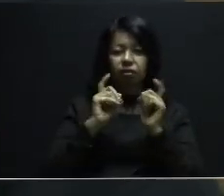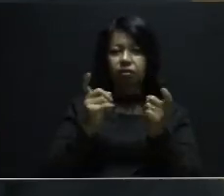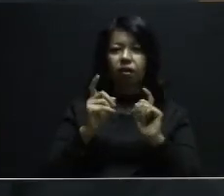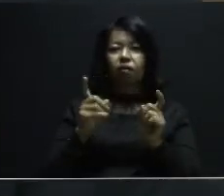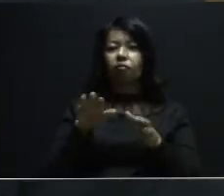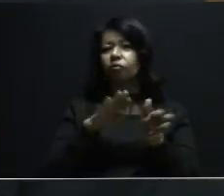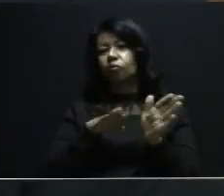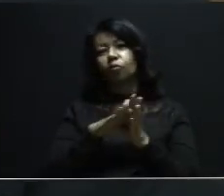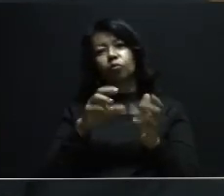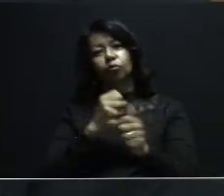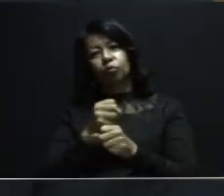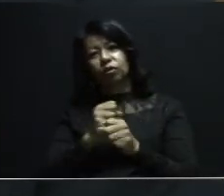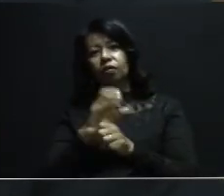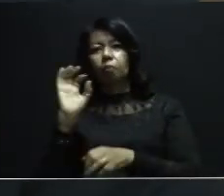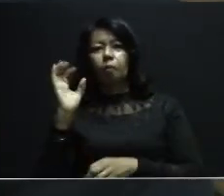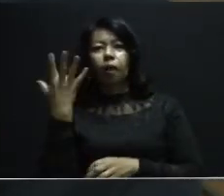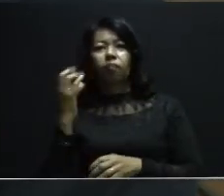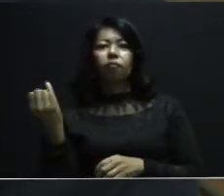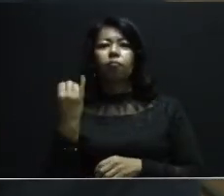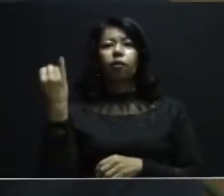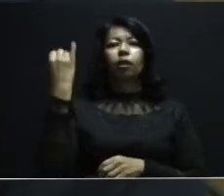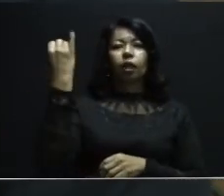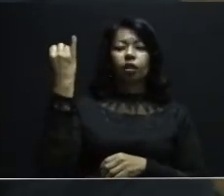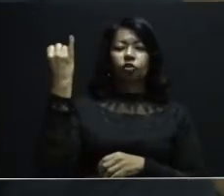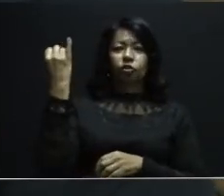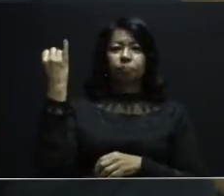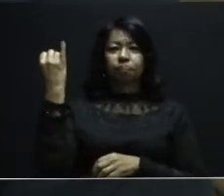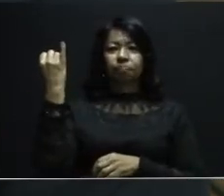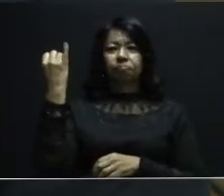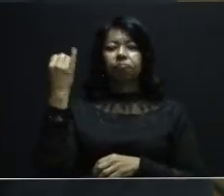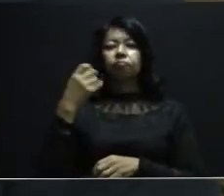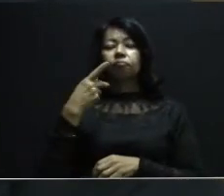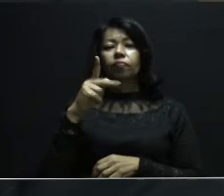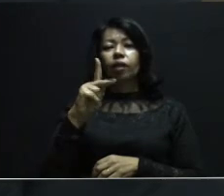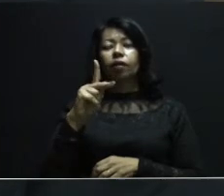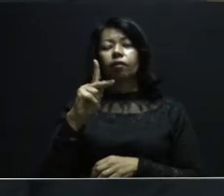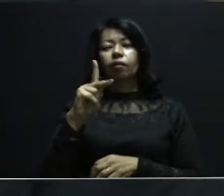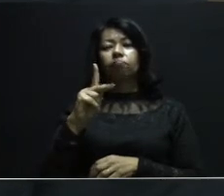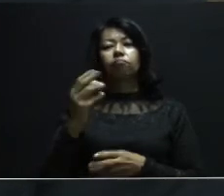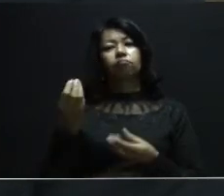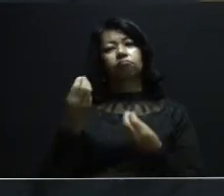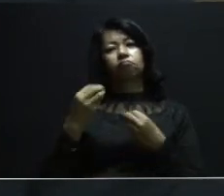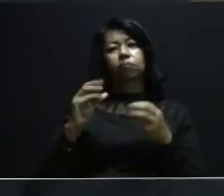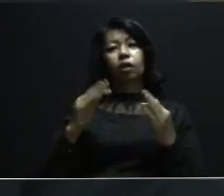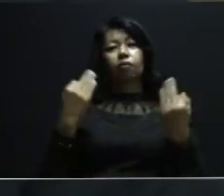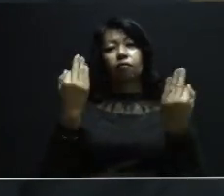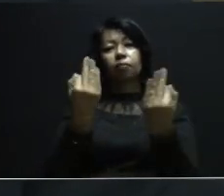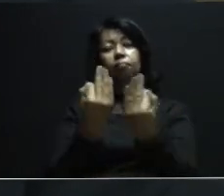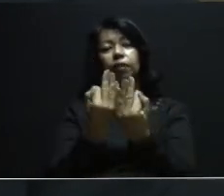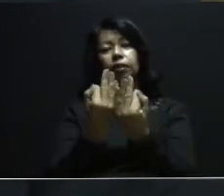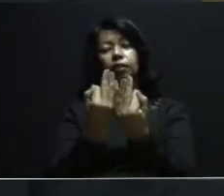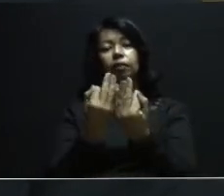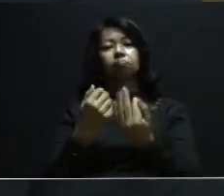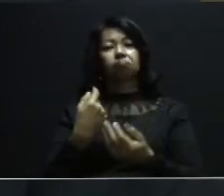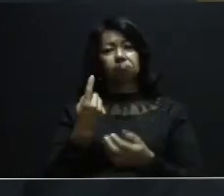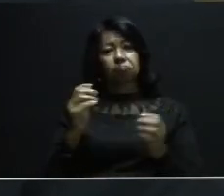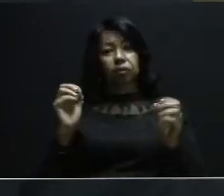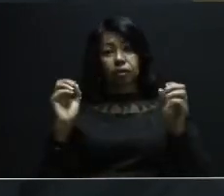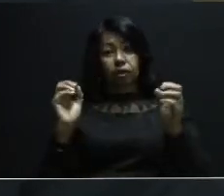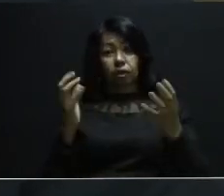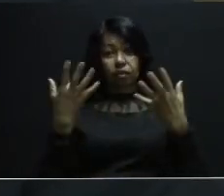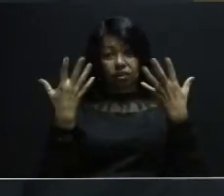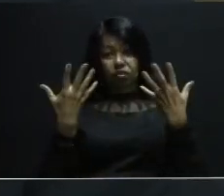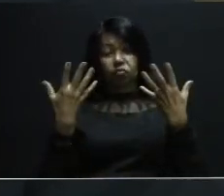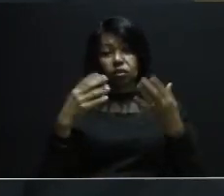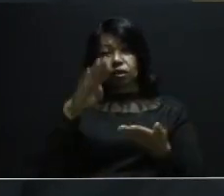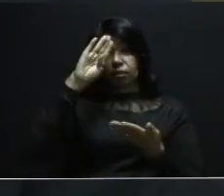os anos, tem sido um momento muito importante para colocar a família no centro das nossas atenções, porque